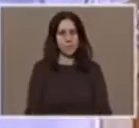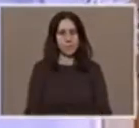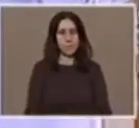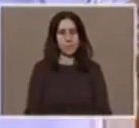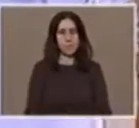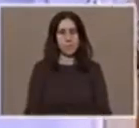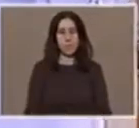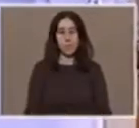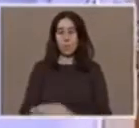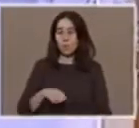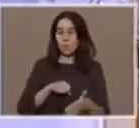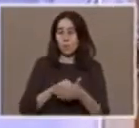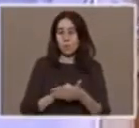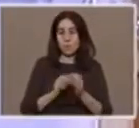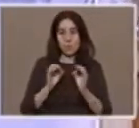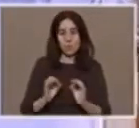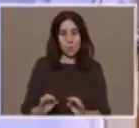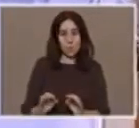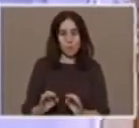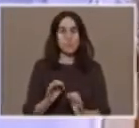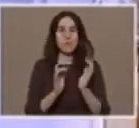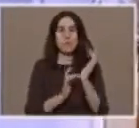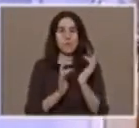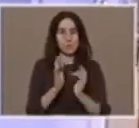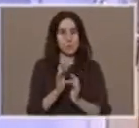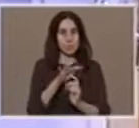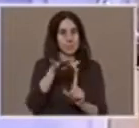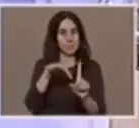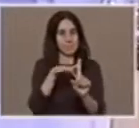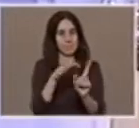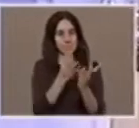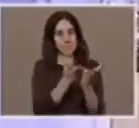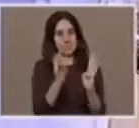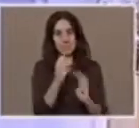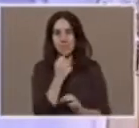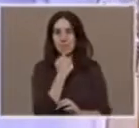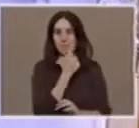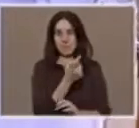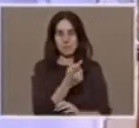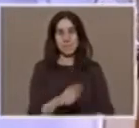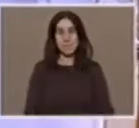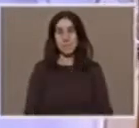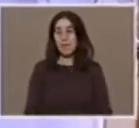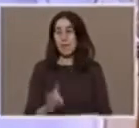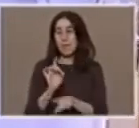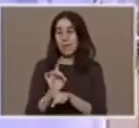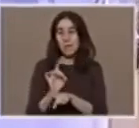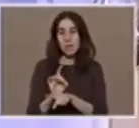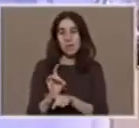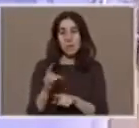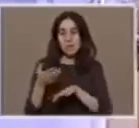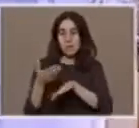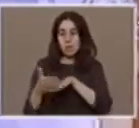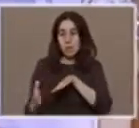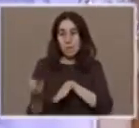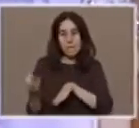Quando ficaram saciados, Jesus disse aos discípulos: recolhei os bocados que